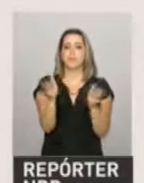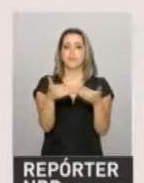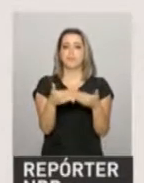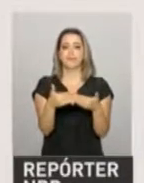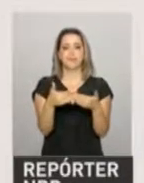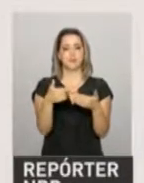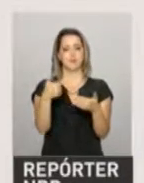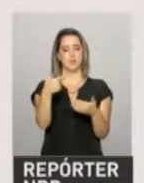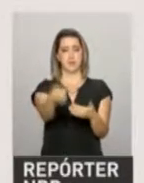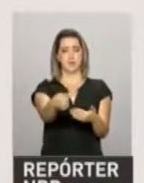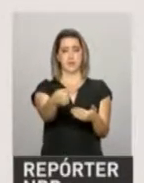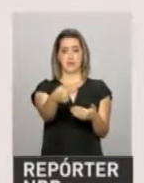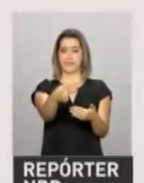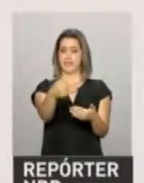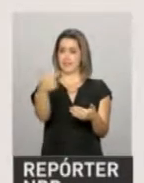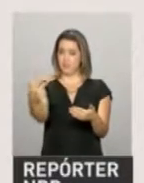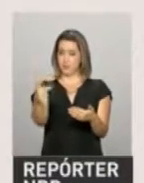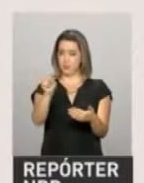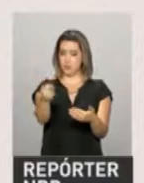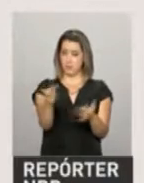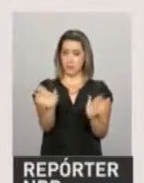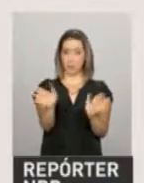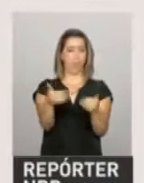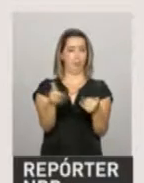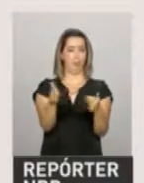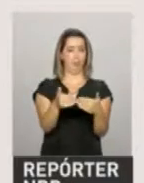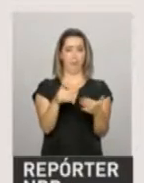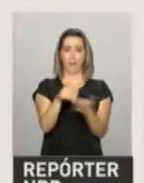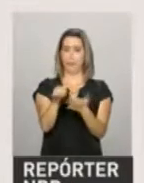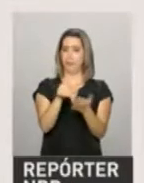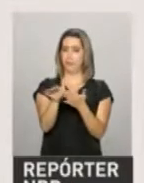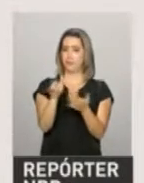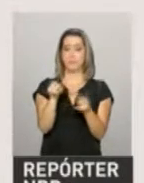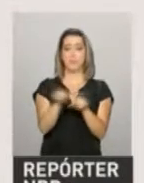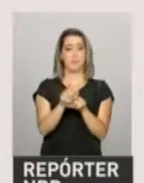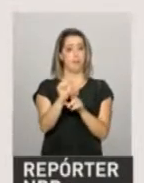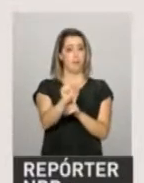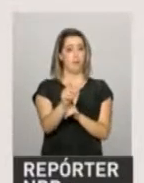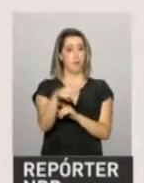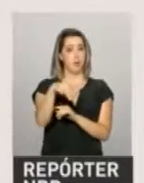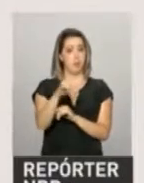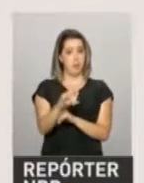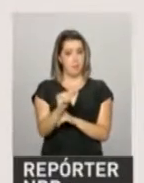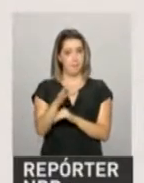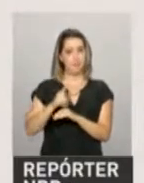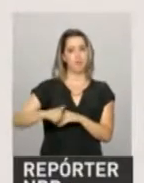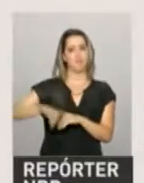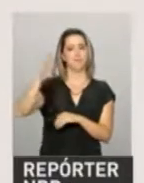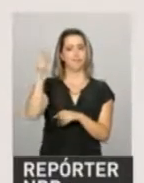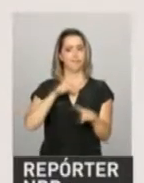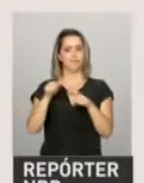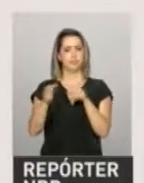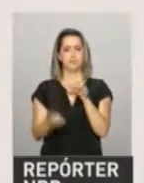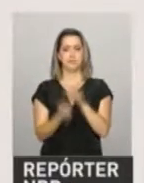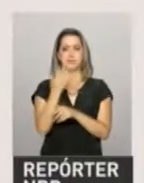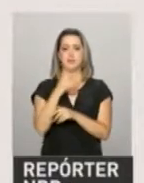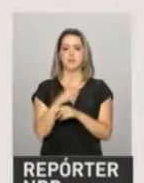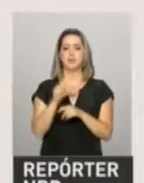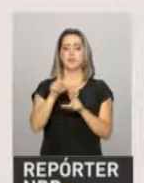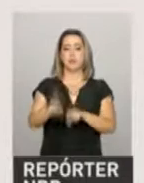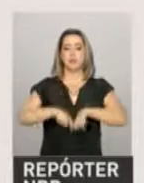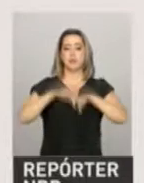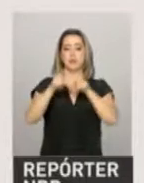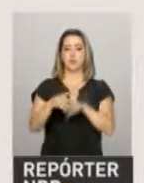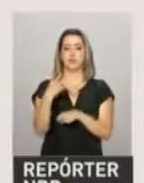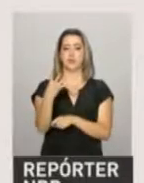mais de 72.000 postos. O carro-chefe da geração de emprego em maio foi a agropecuária, com mais de